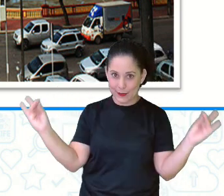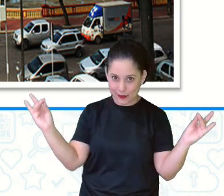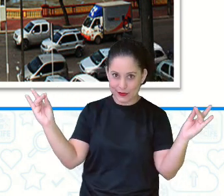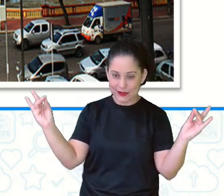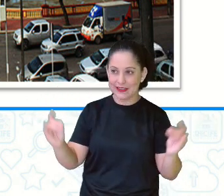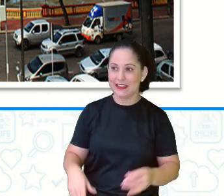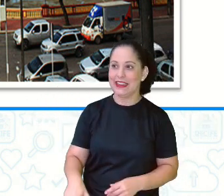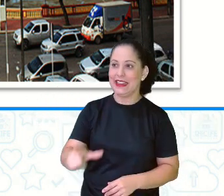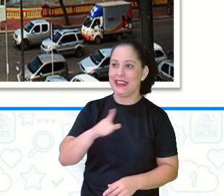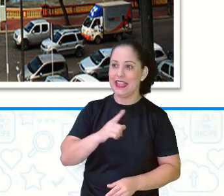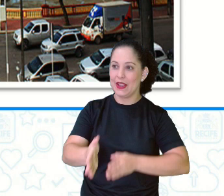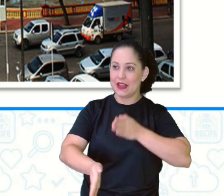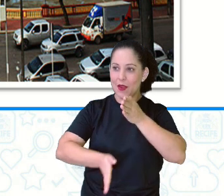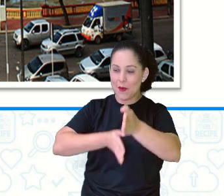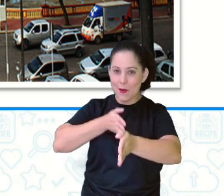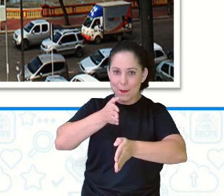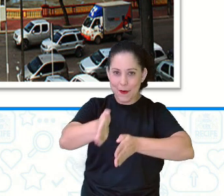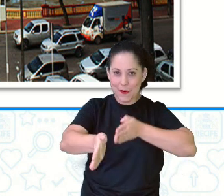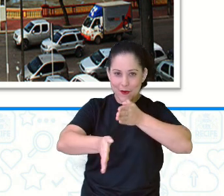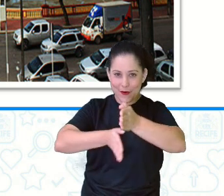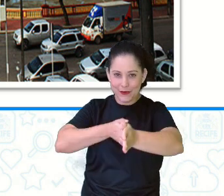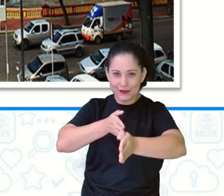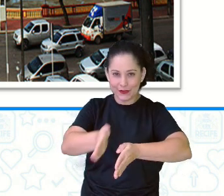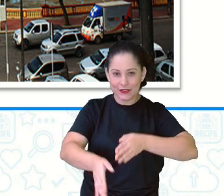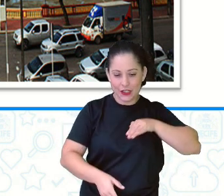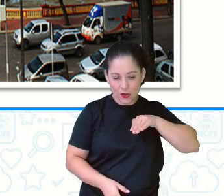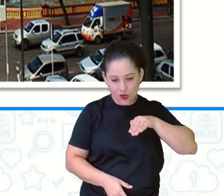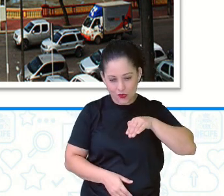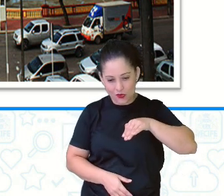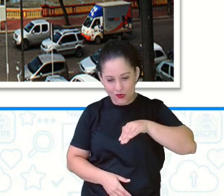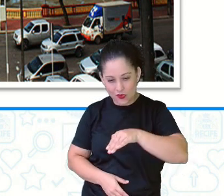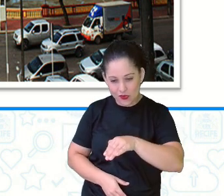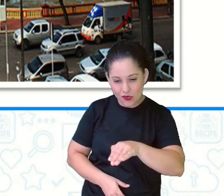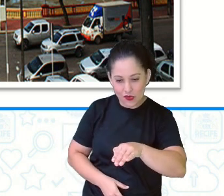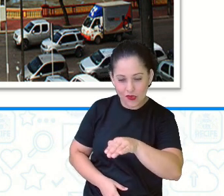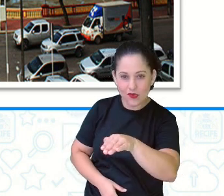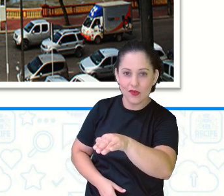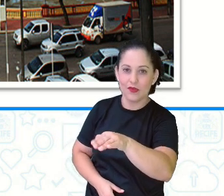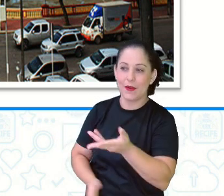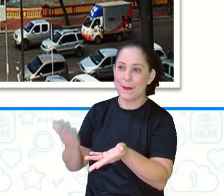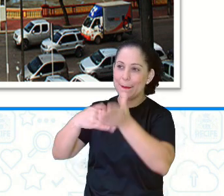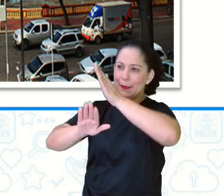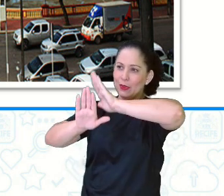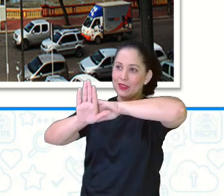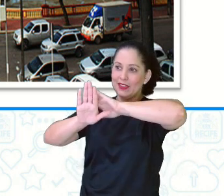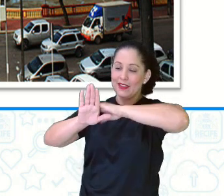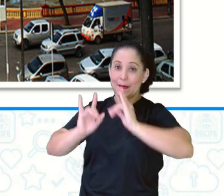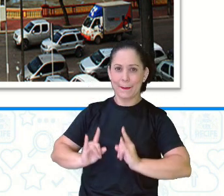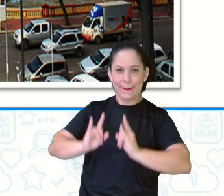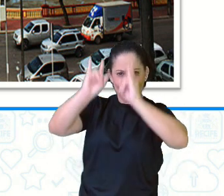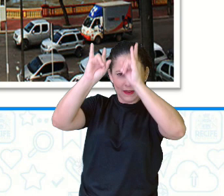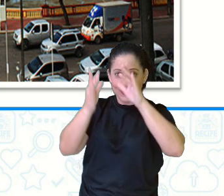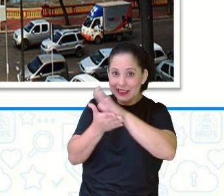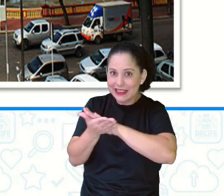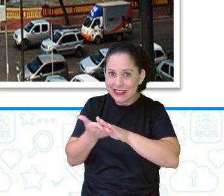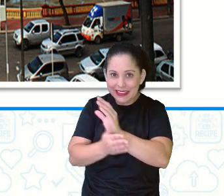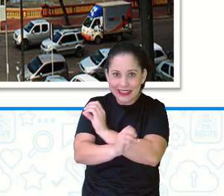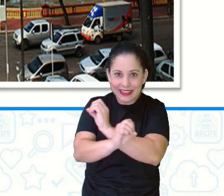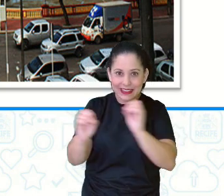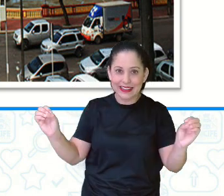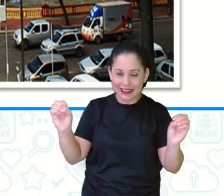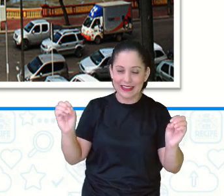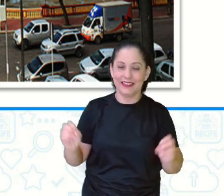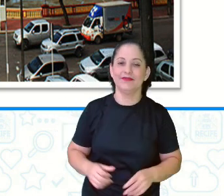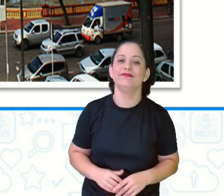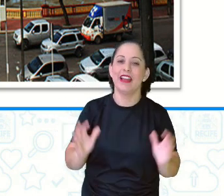o bonde passando, ali atrás a gente não vê prédio nem nada, que é a foto também do bairro do